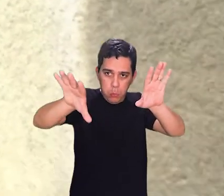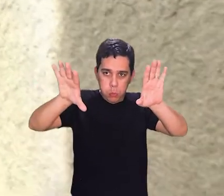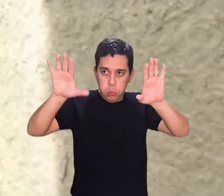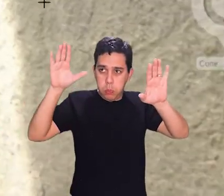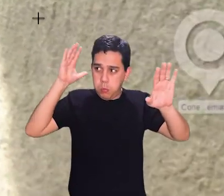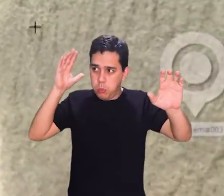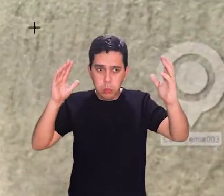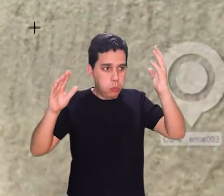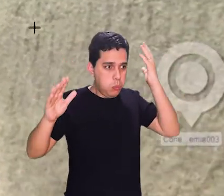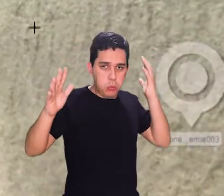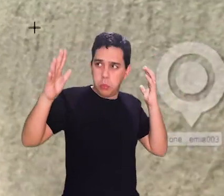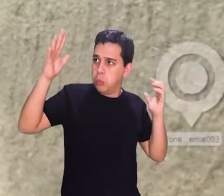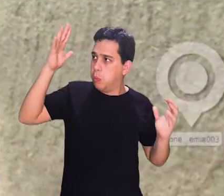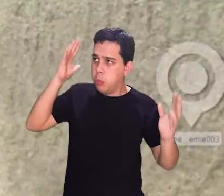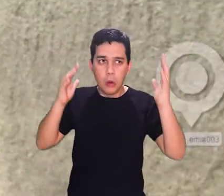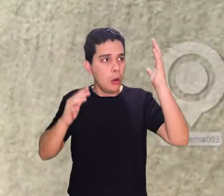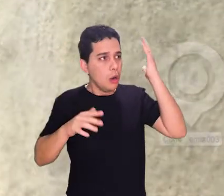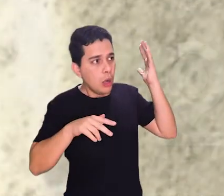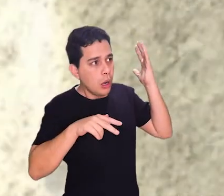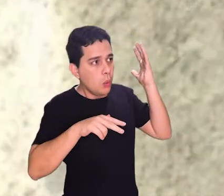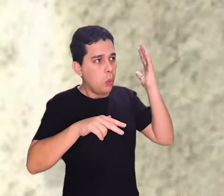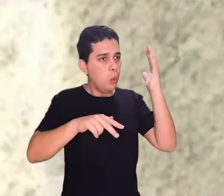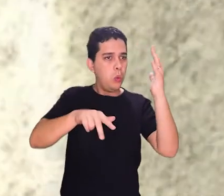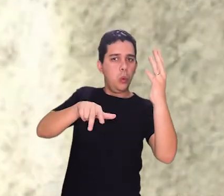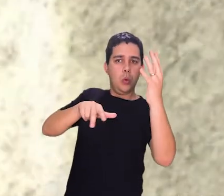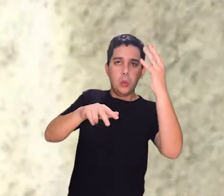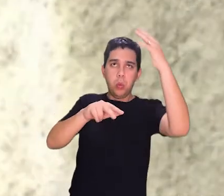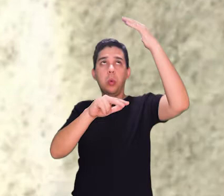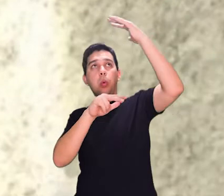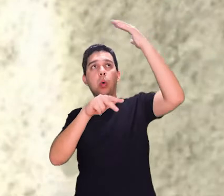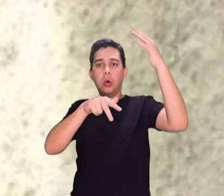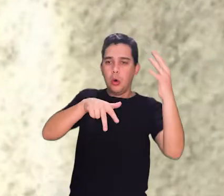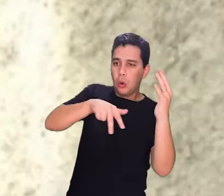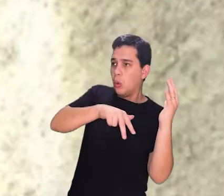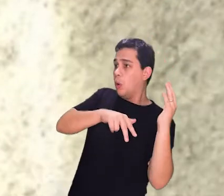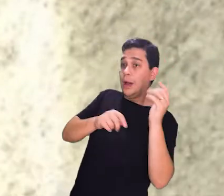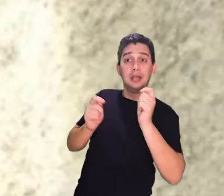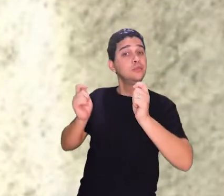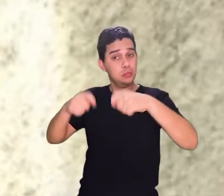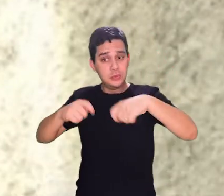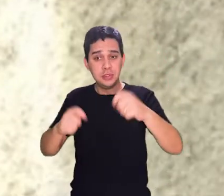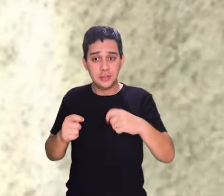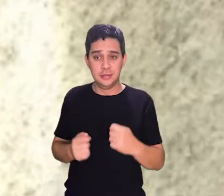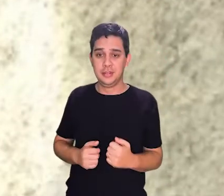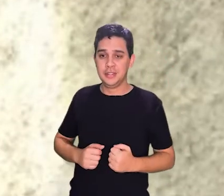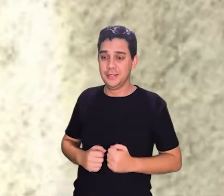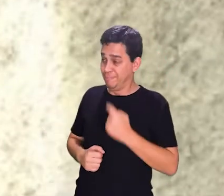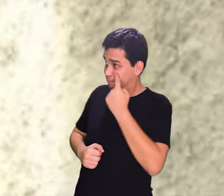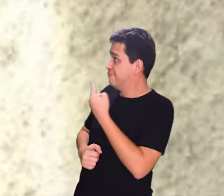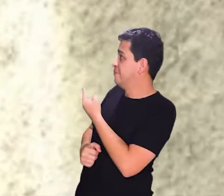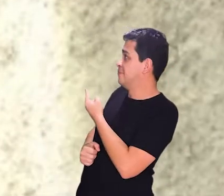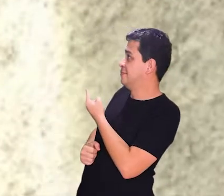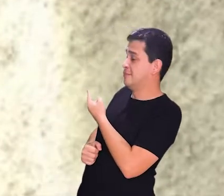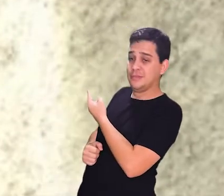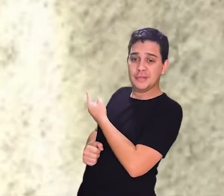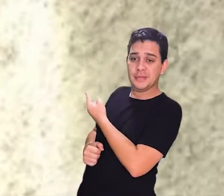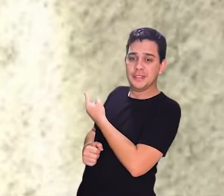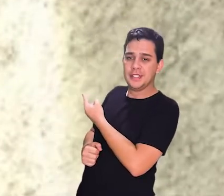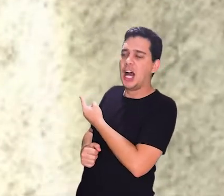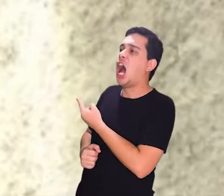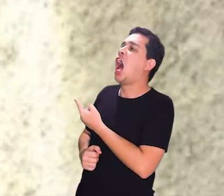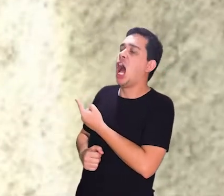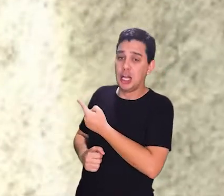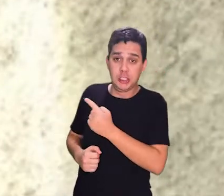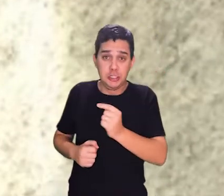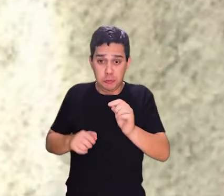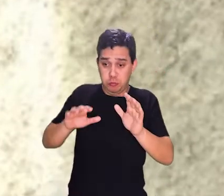de monitoramento do sistema do DEGASE. Então, com isso, foi possível identificar que ainda existem muitos pontos cegos, muitos pontos que a gente chama pontos